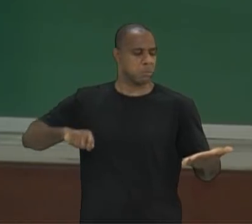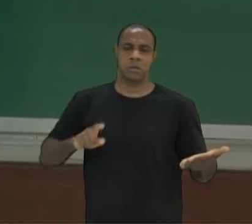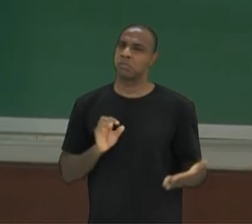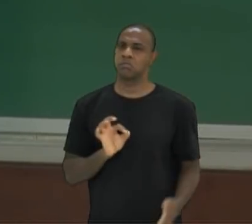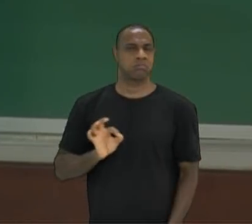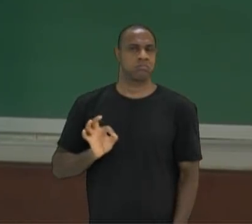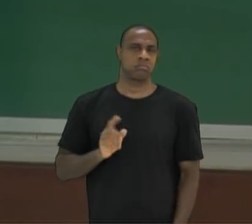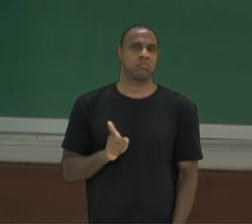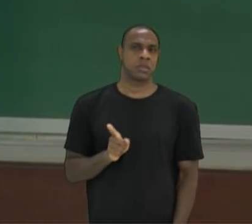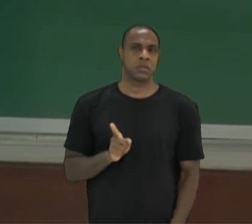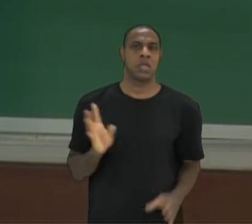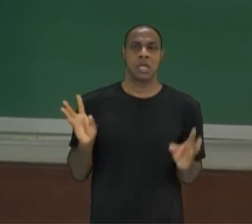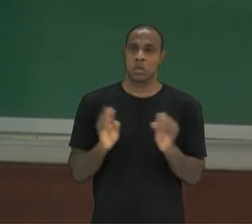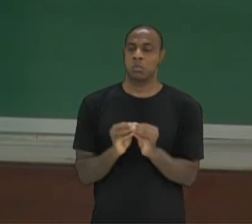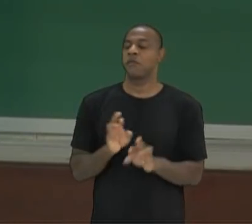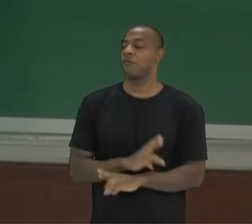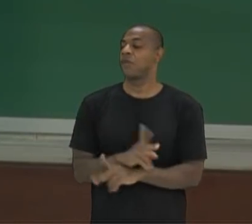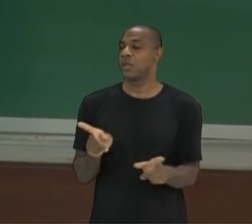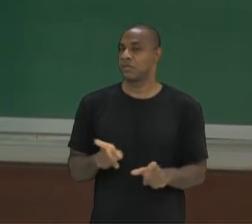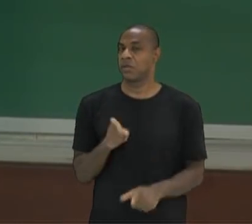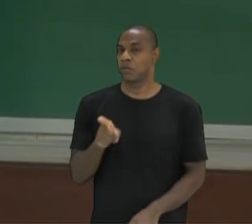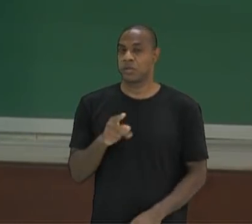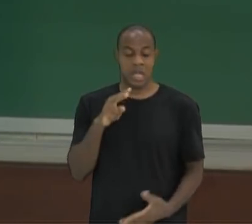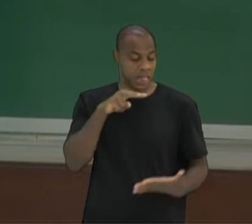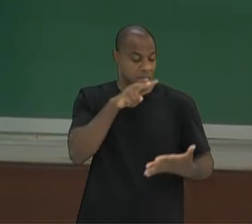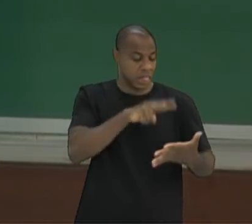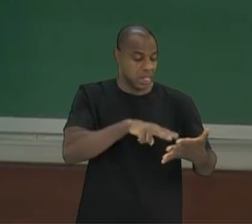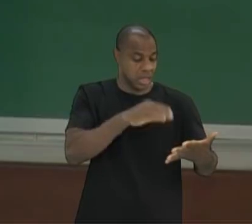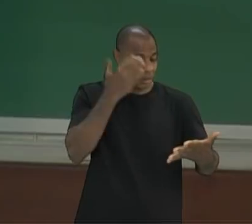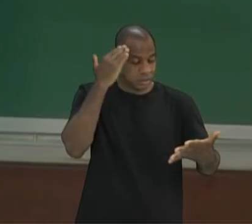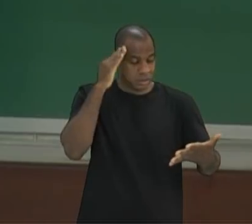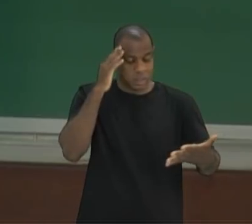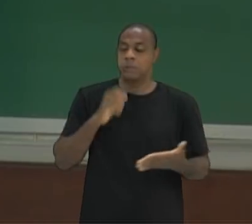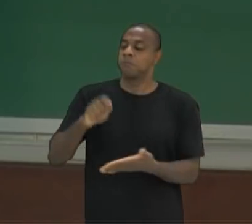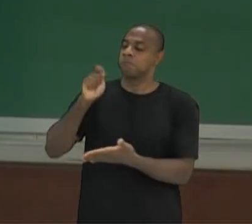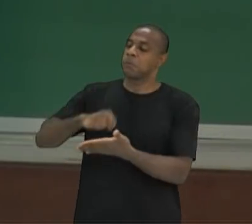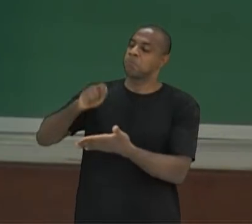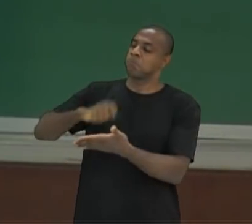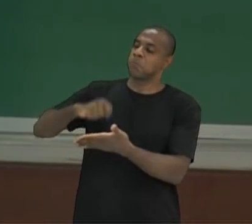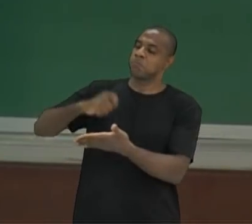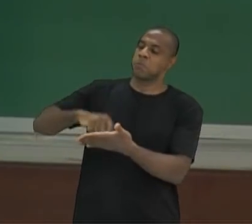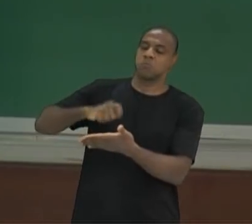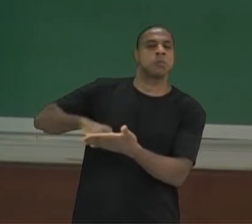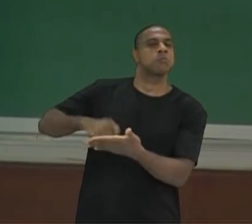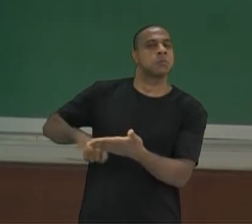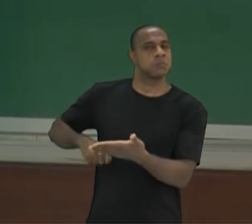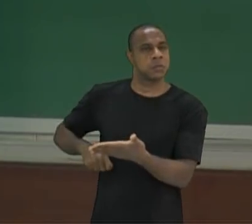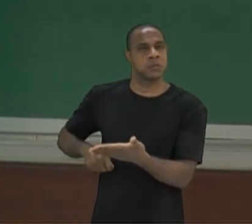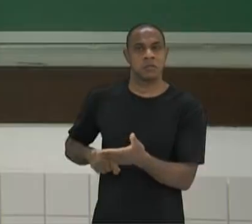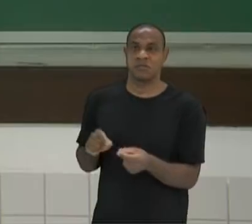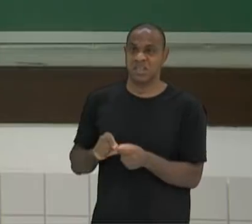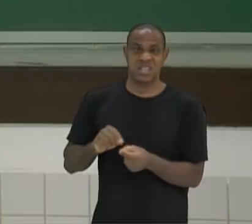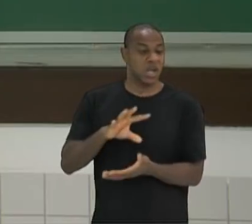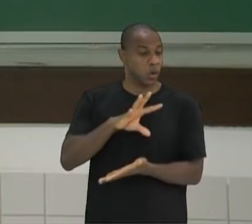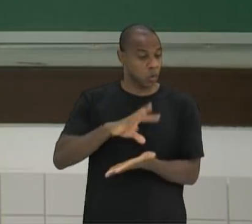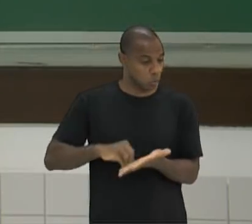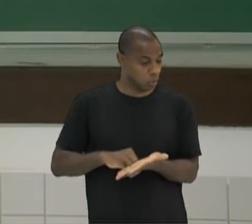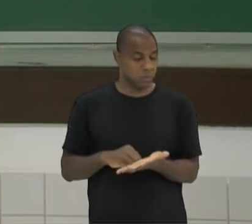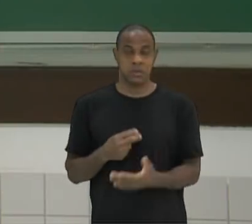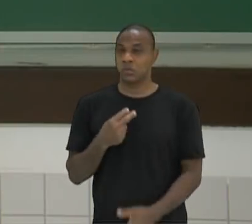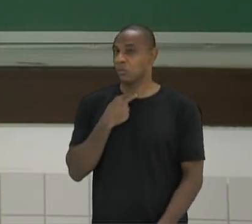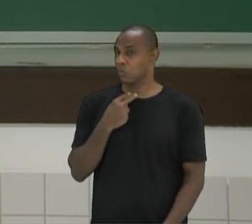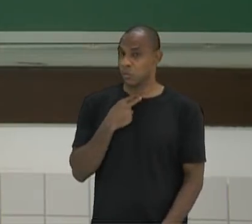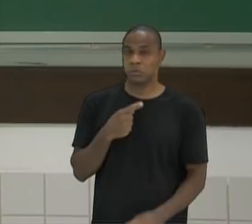se solicita a produção de um resumo. Então, tomar cuidado com isso, até porque fazer cópia literal de fragmentos